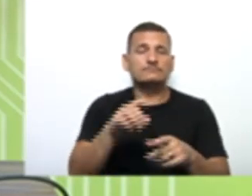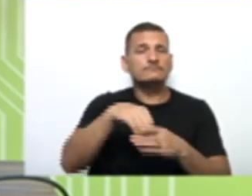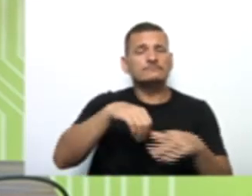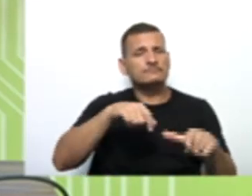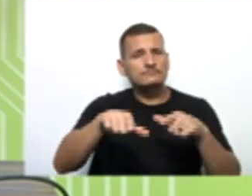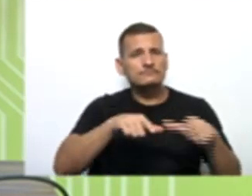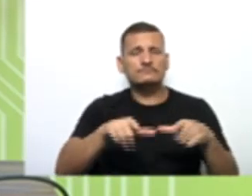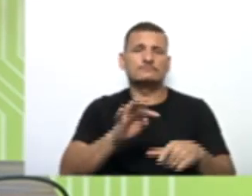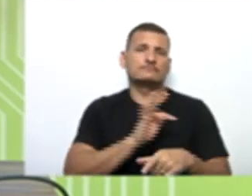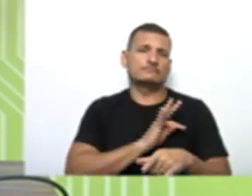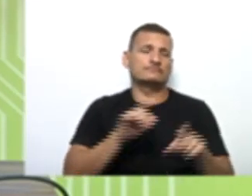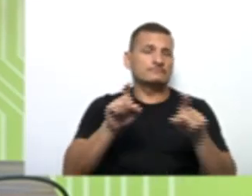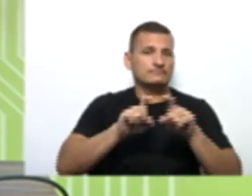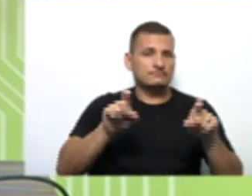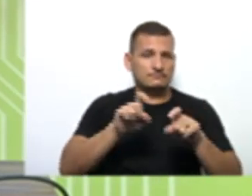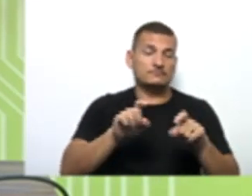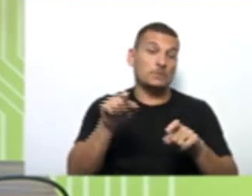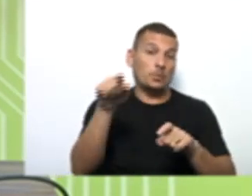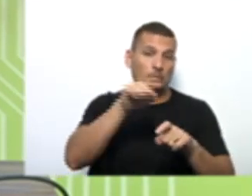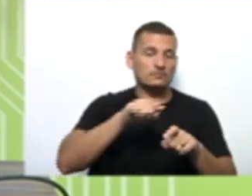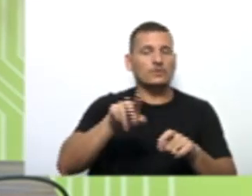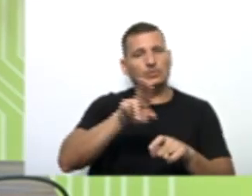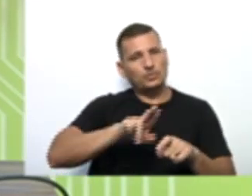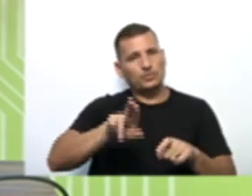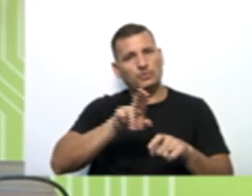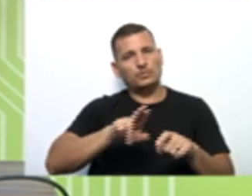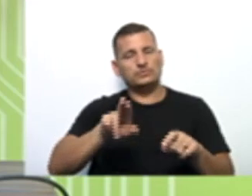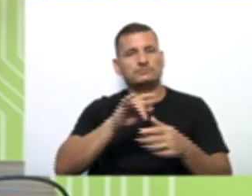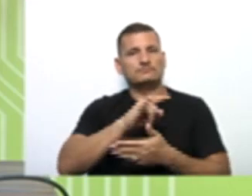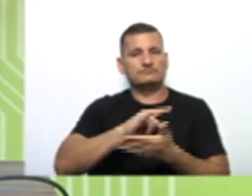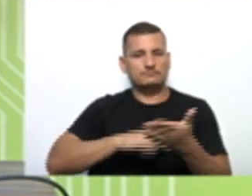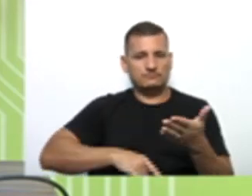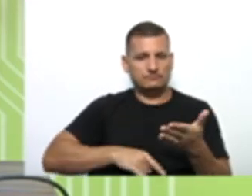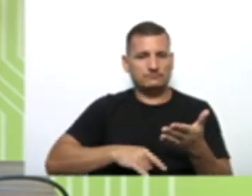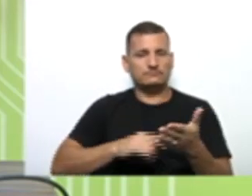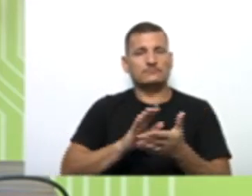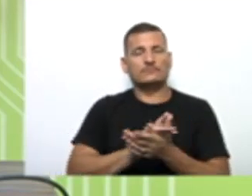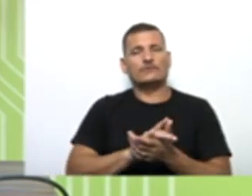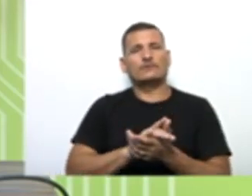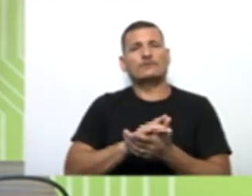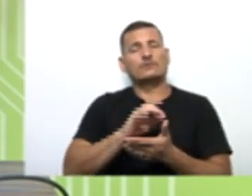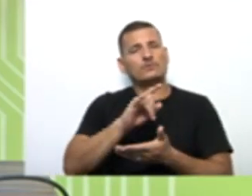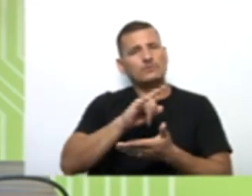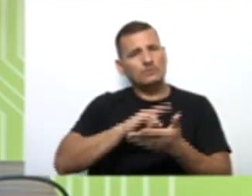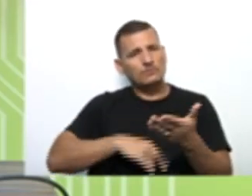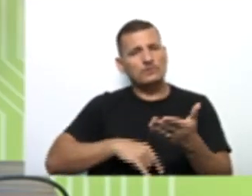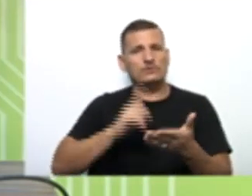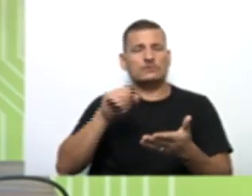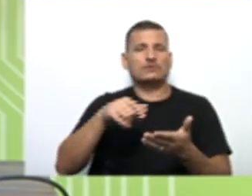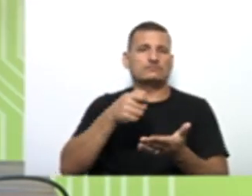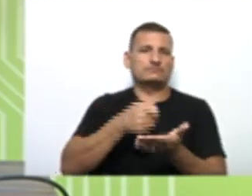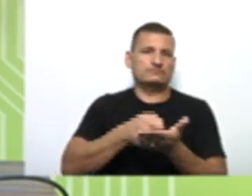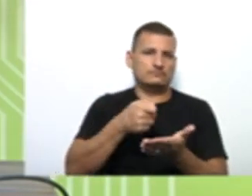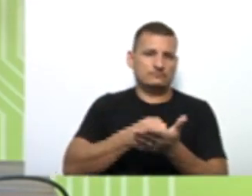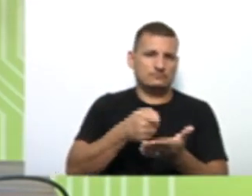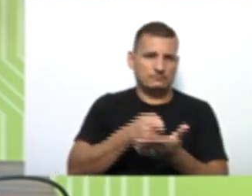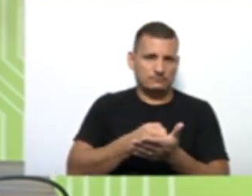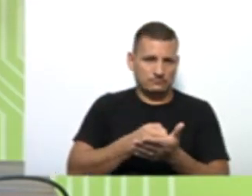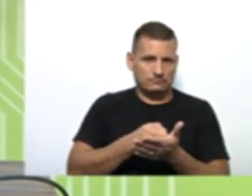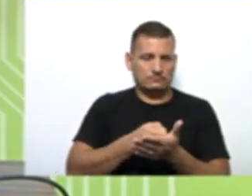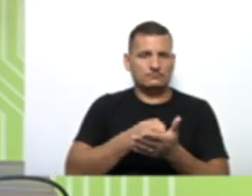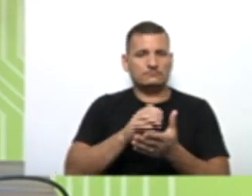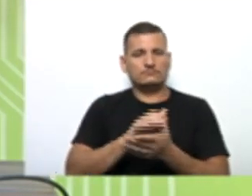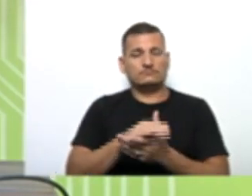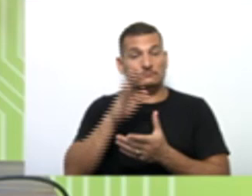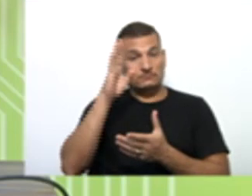trabalhar com a estrutura desses documentos. A estrutura desses documentos é requisito obrigatório, tanto para o acadêmico